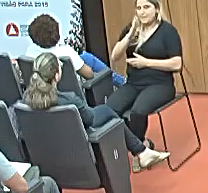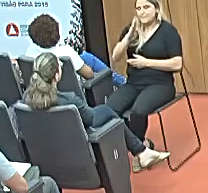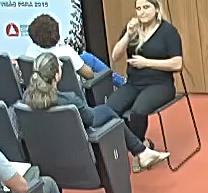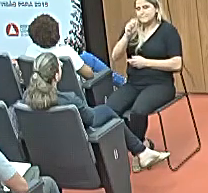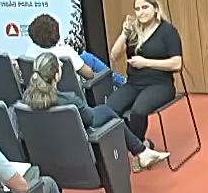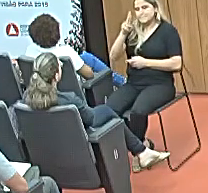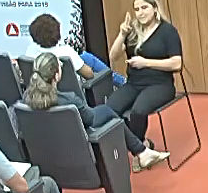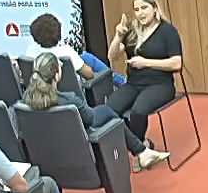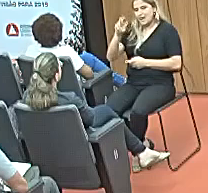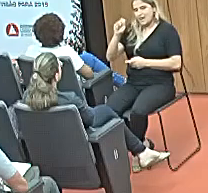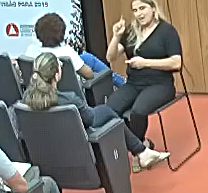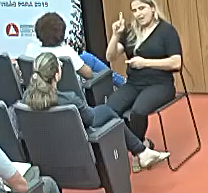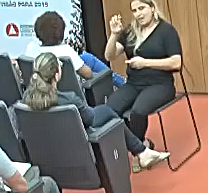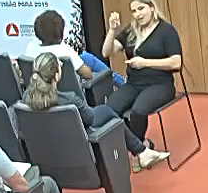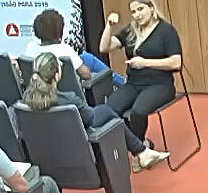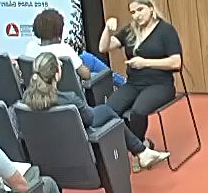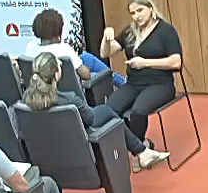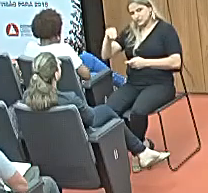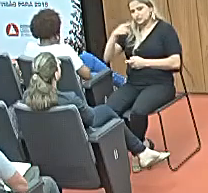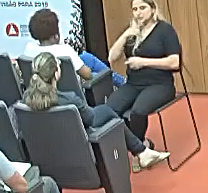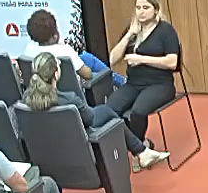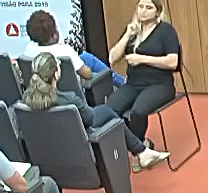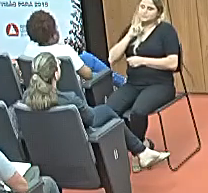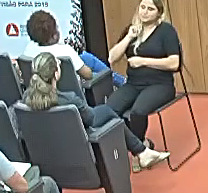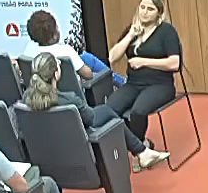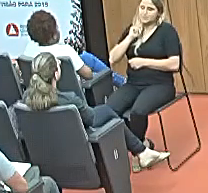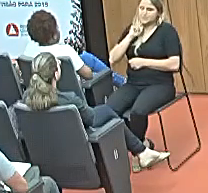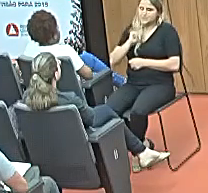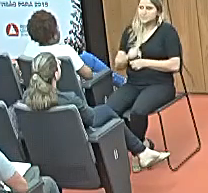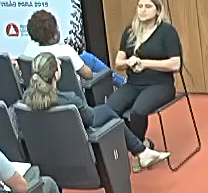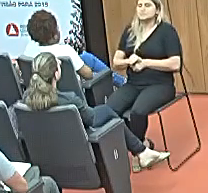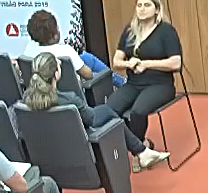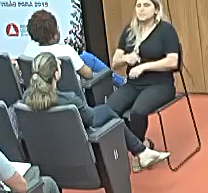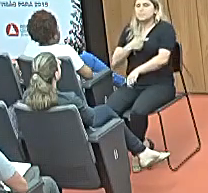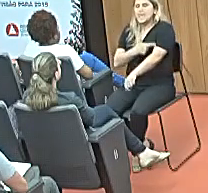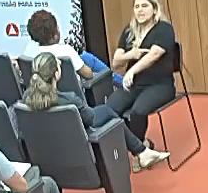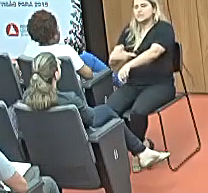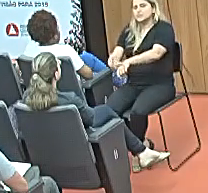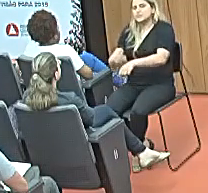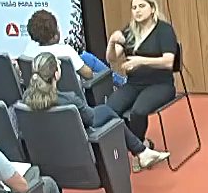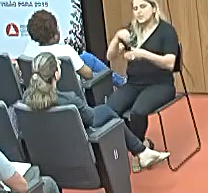0 82 educação do campo indígena e quilombola